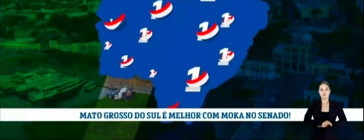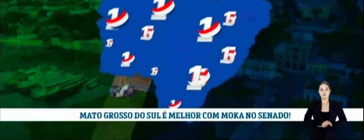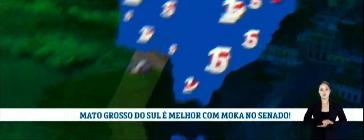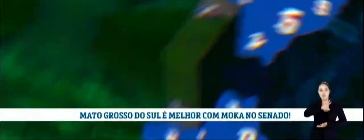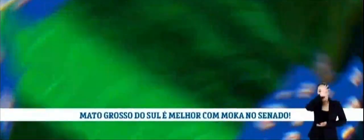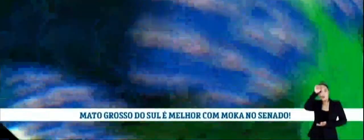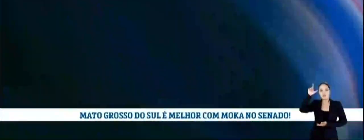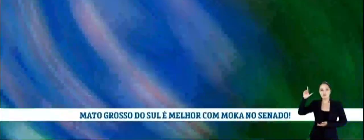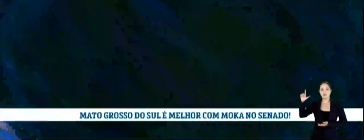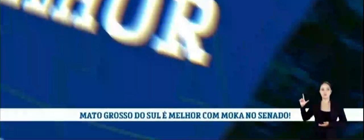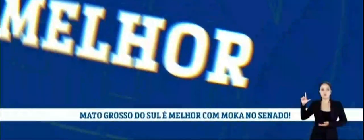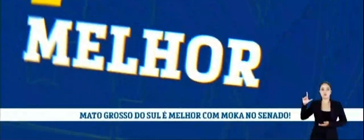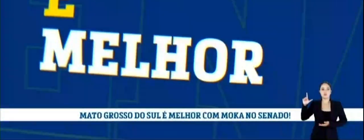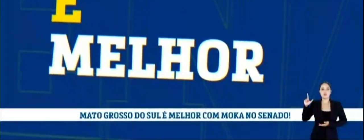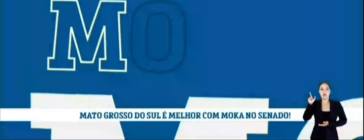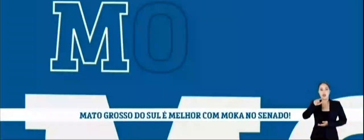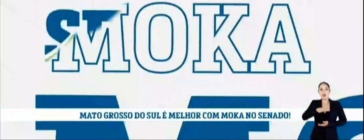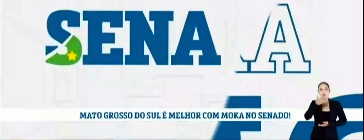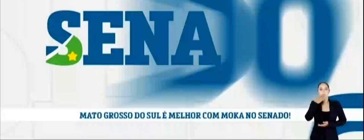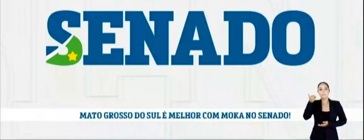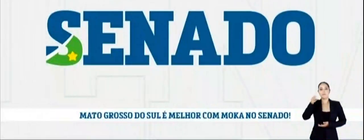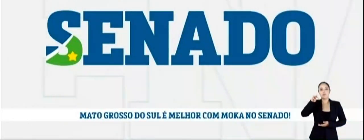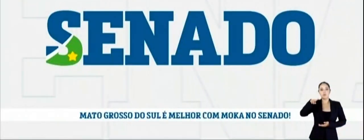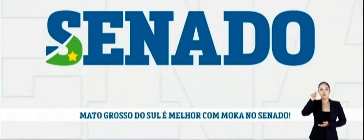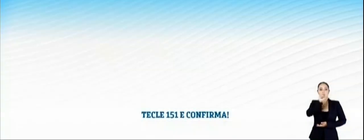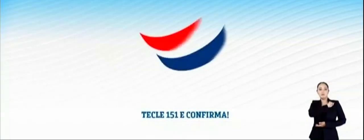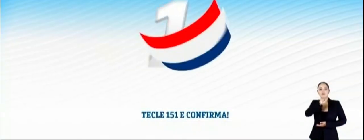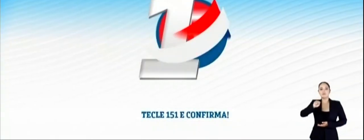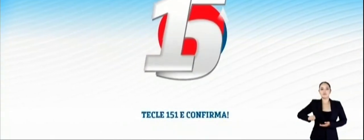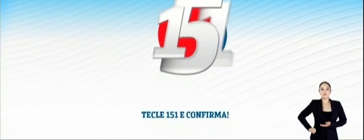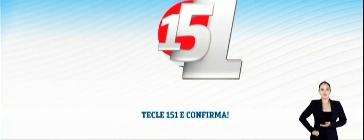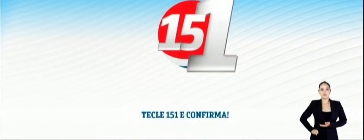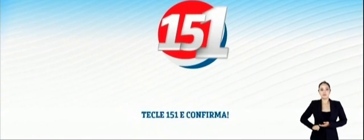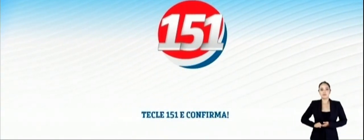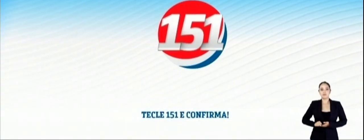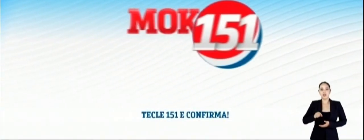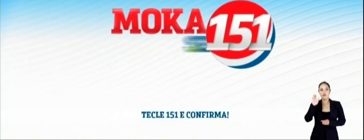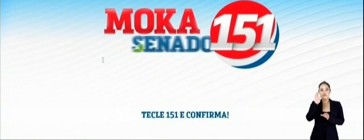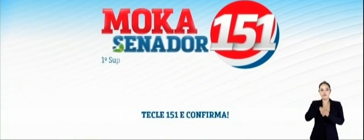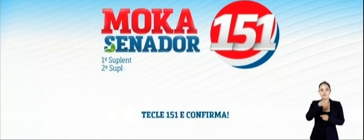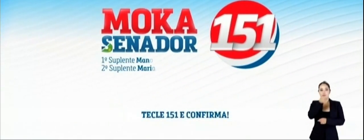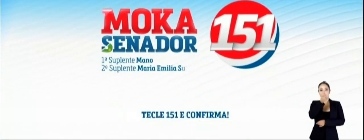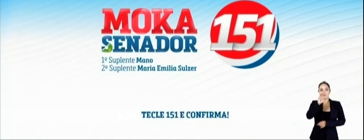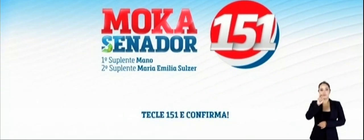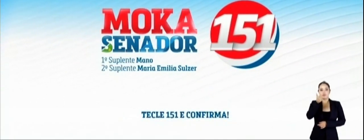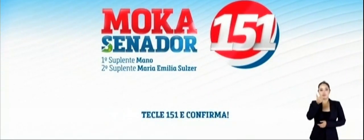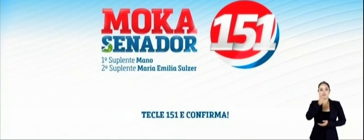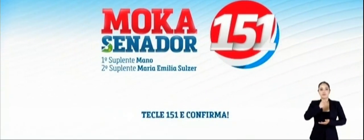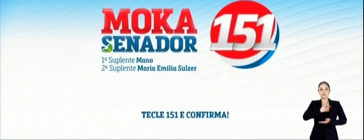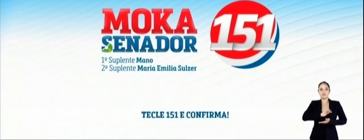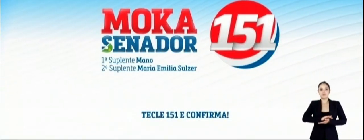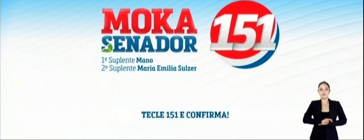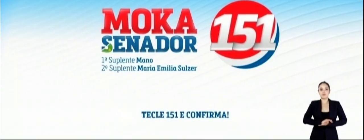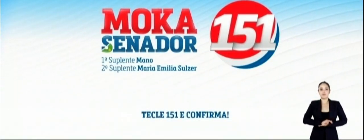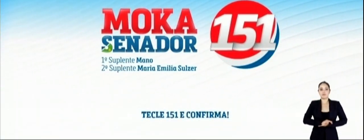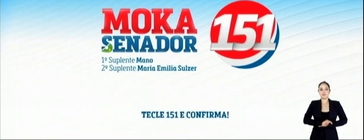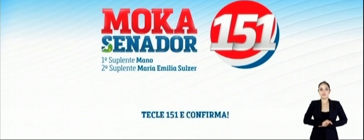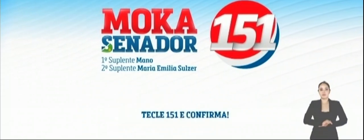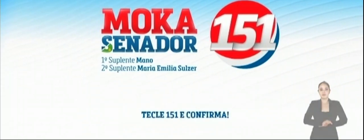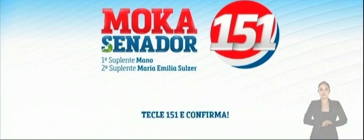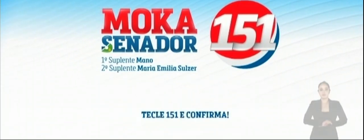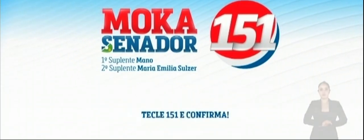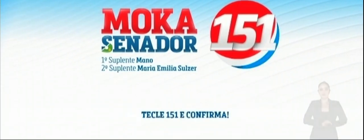Mato Grosso do Sul é melhor com Mocca no Senado. Tecle 151, confirma.